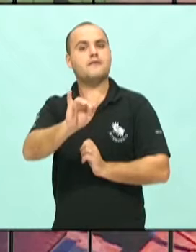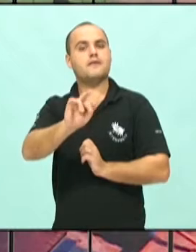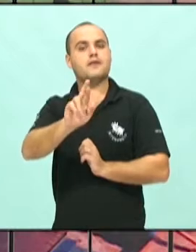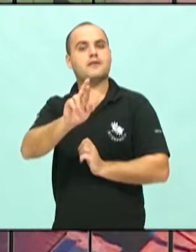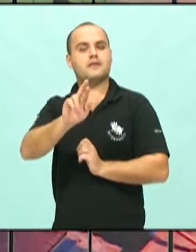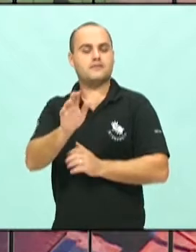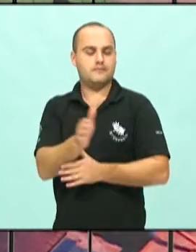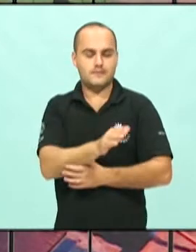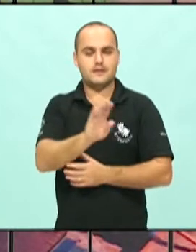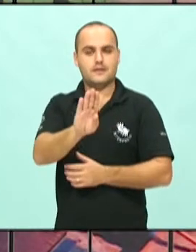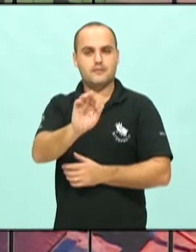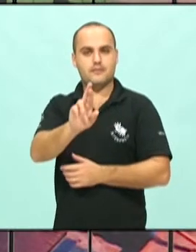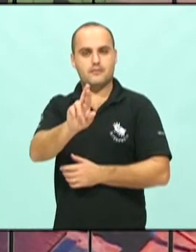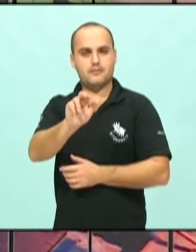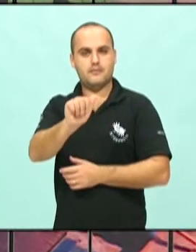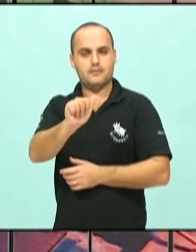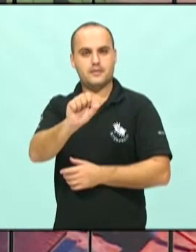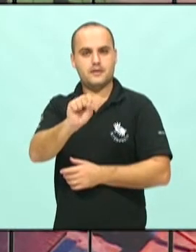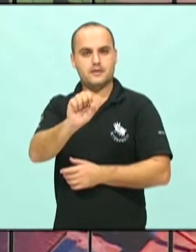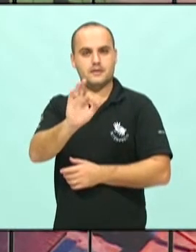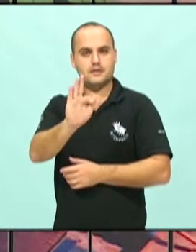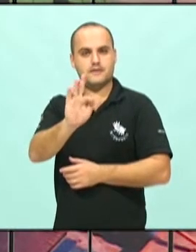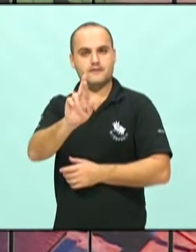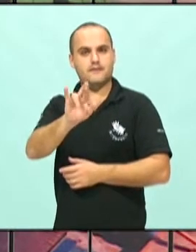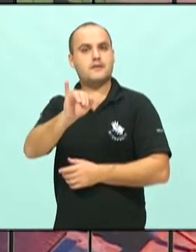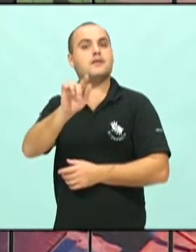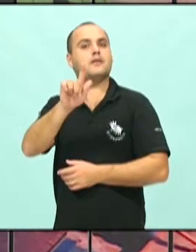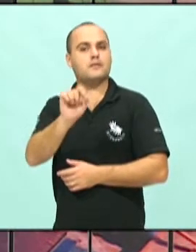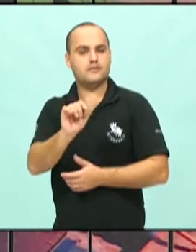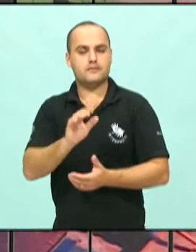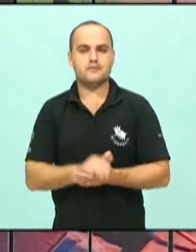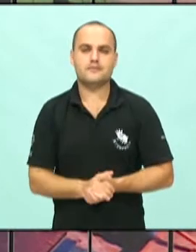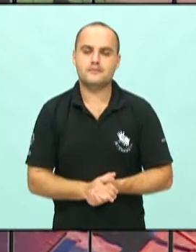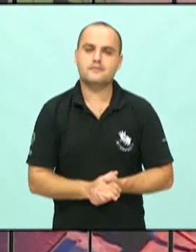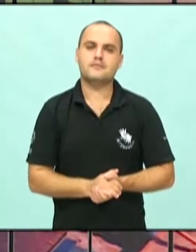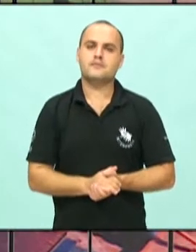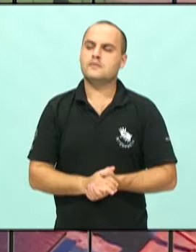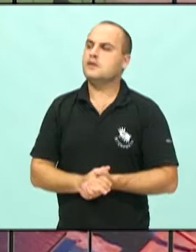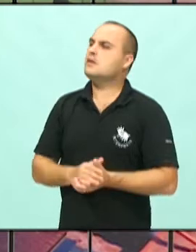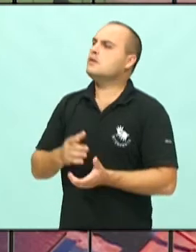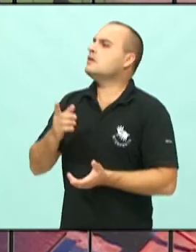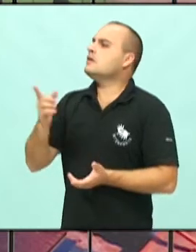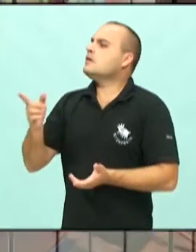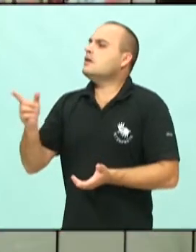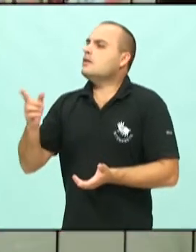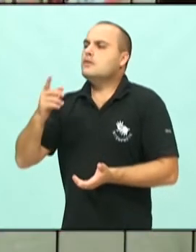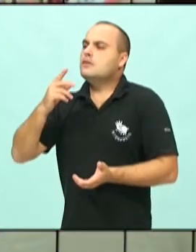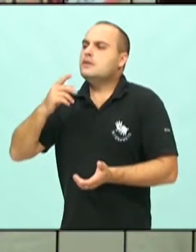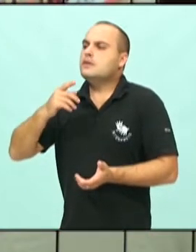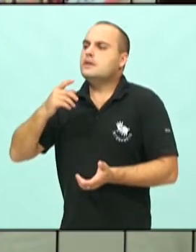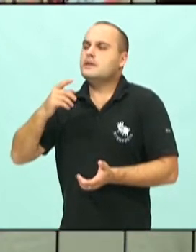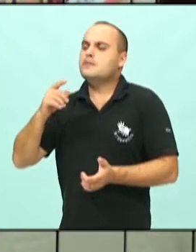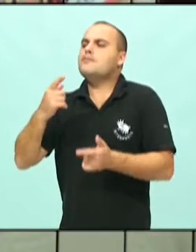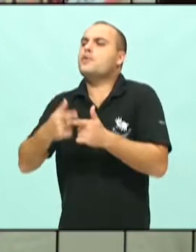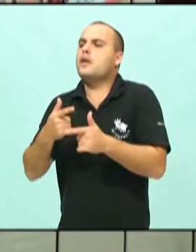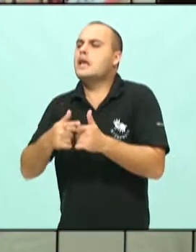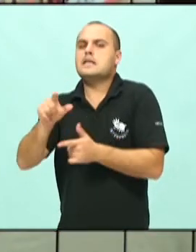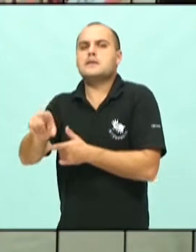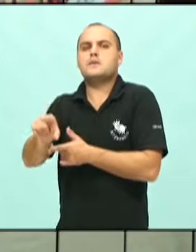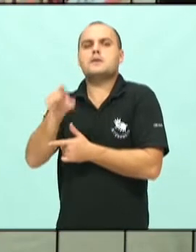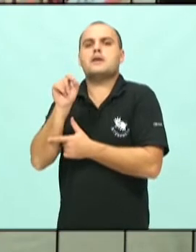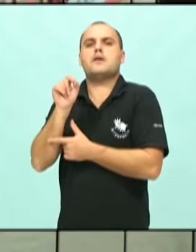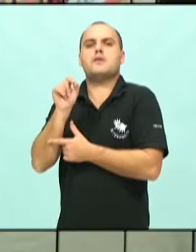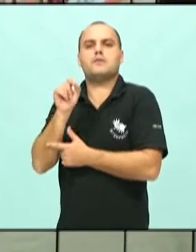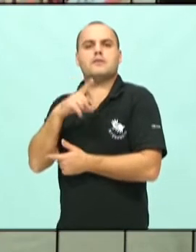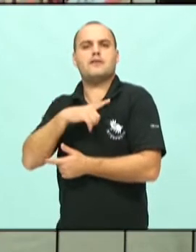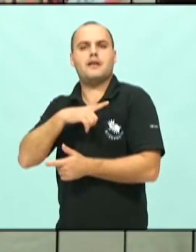determinante para que você escolhesse e decidisse trazer as letras, as melodias, mas além de